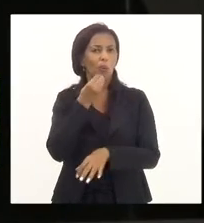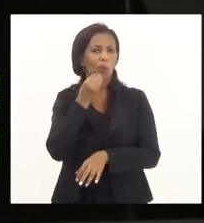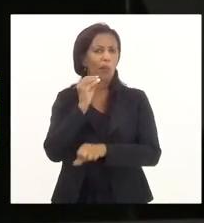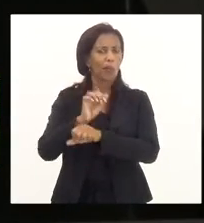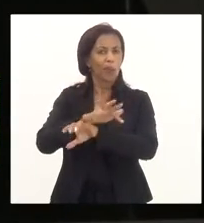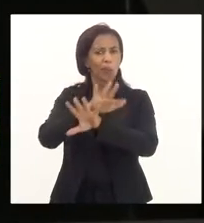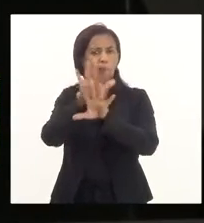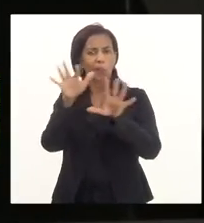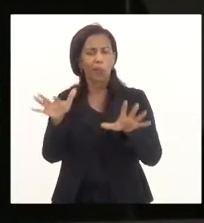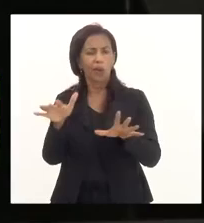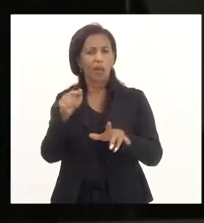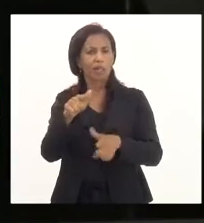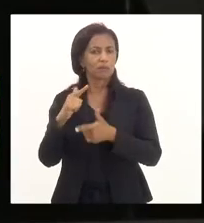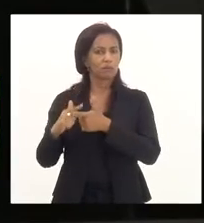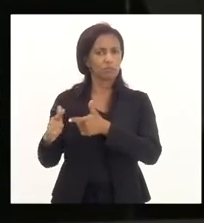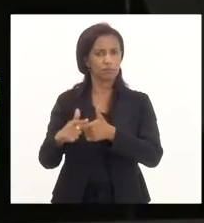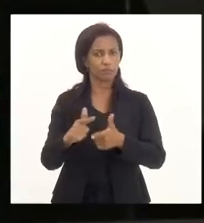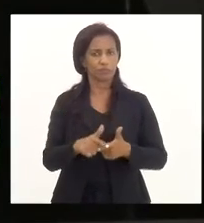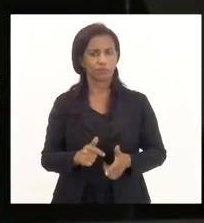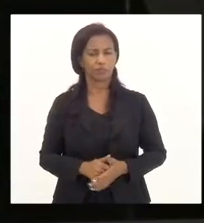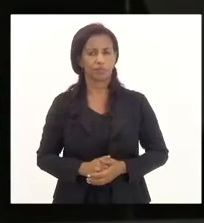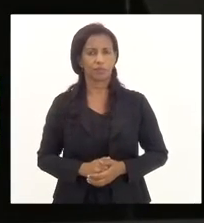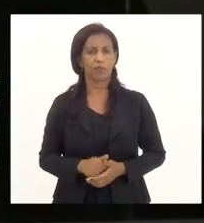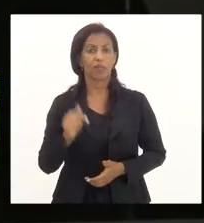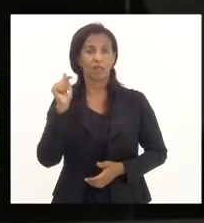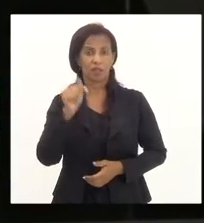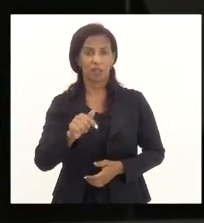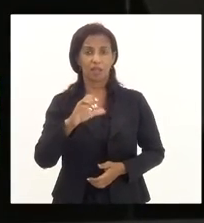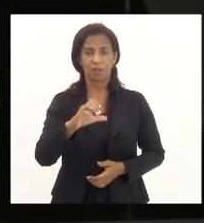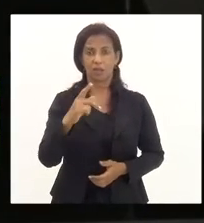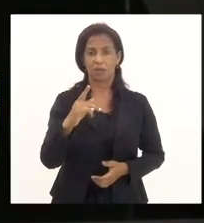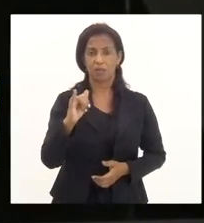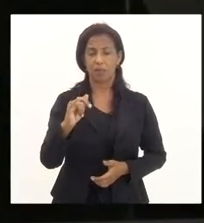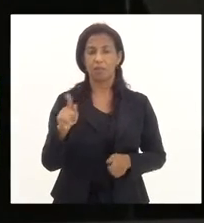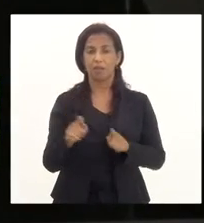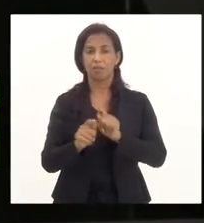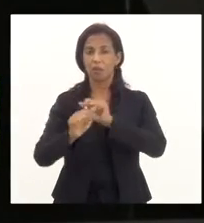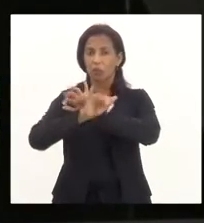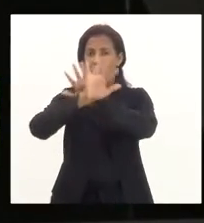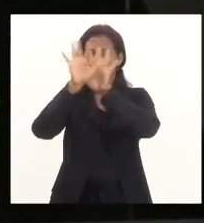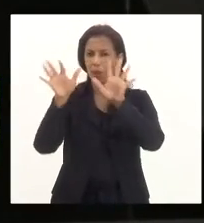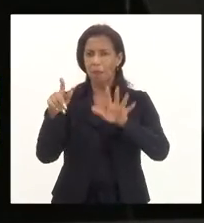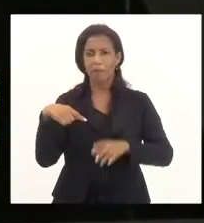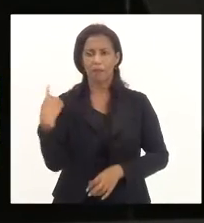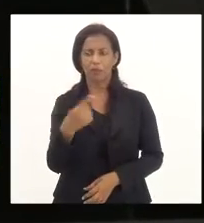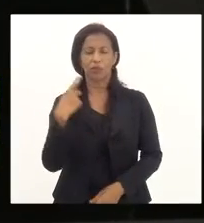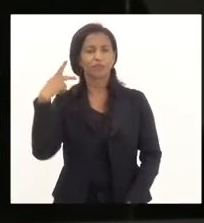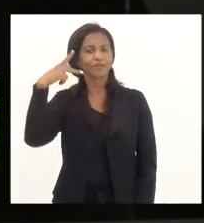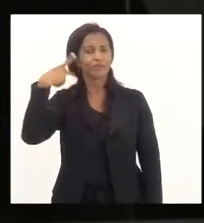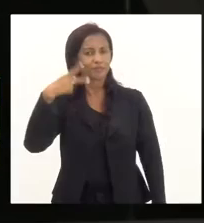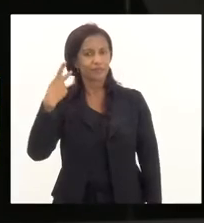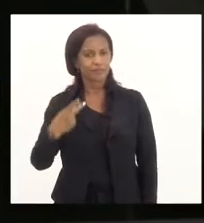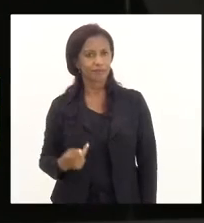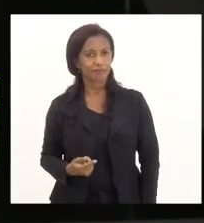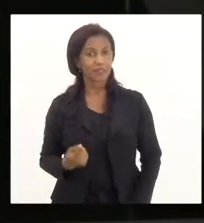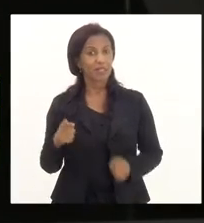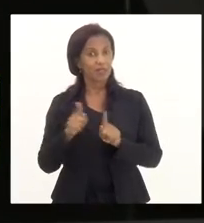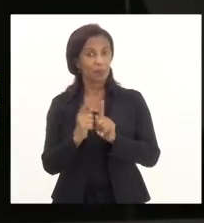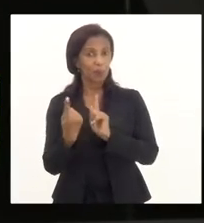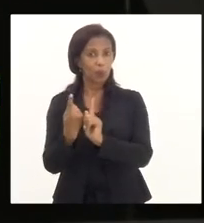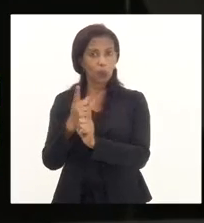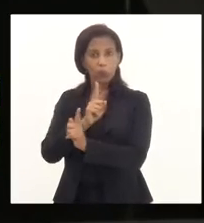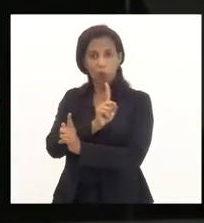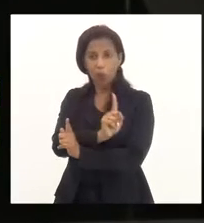transparente esse antagonismo e nessa CPI também ficou Claro para nós parlamentares que a